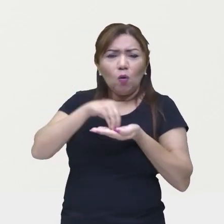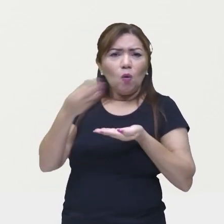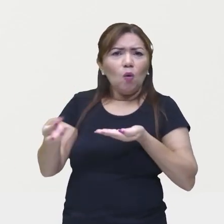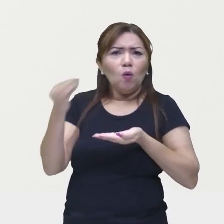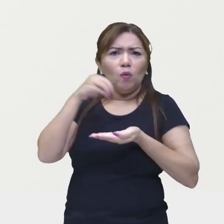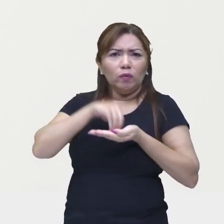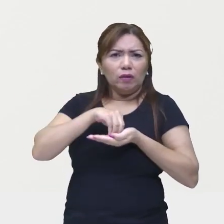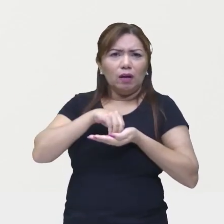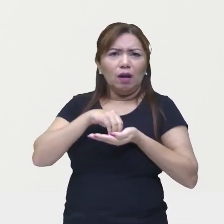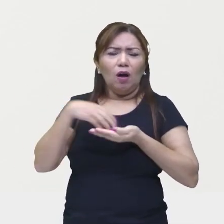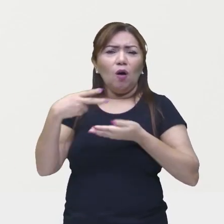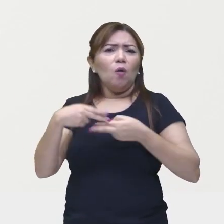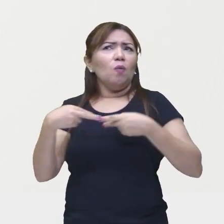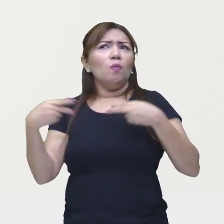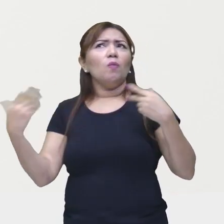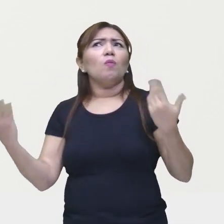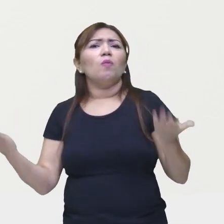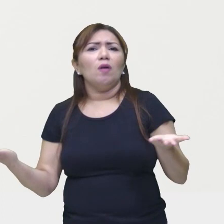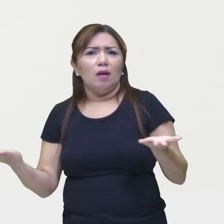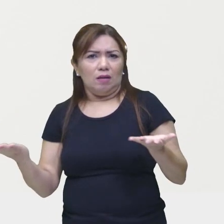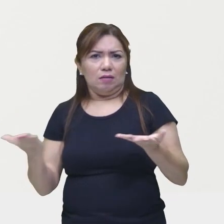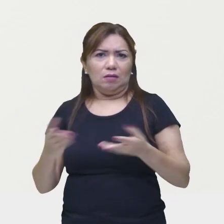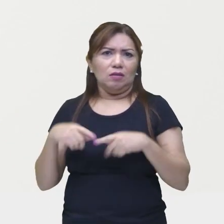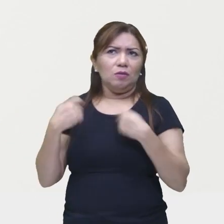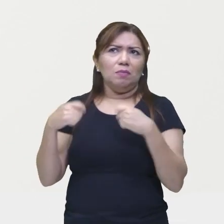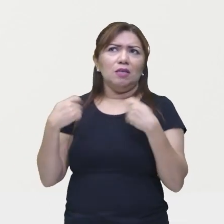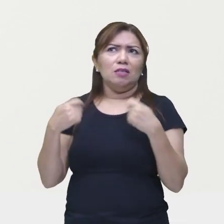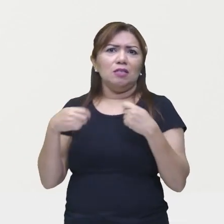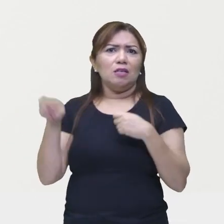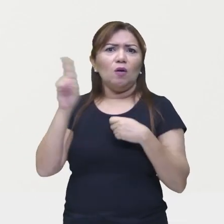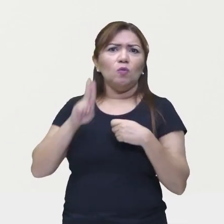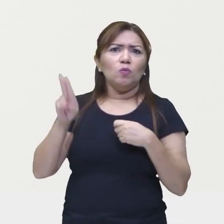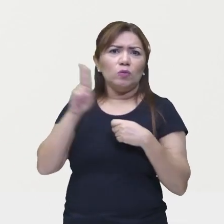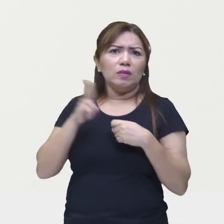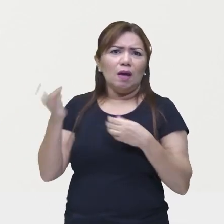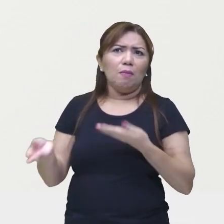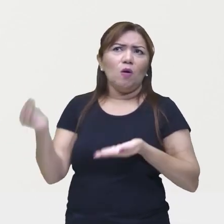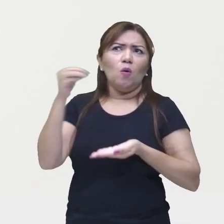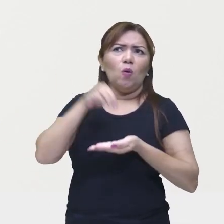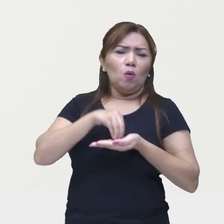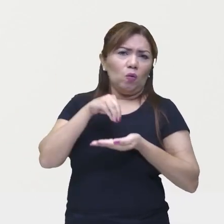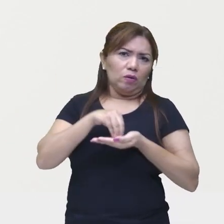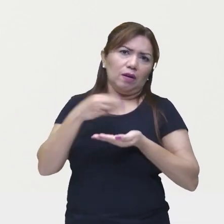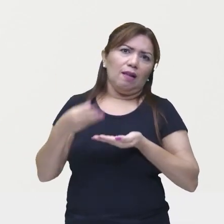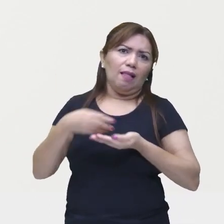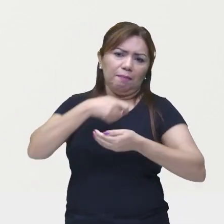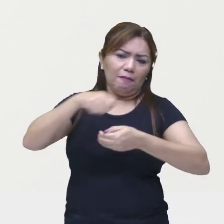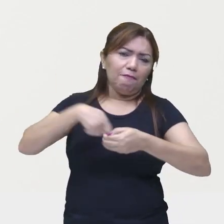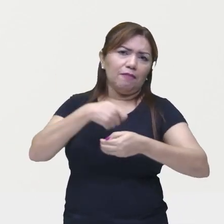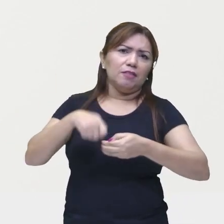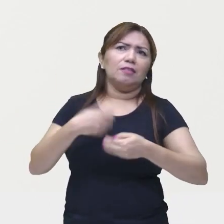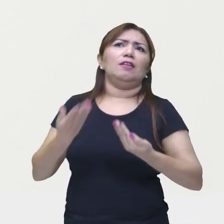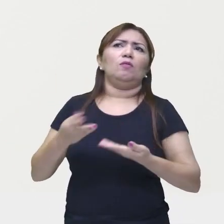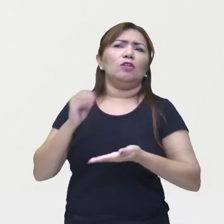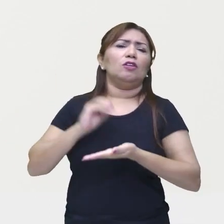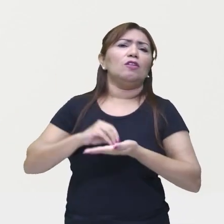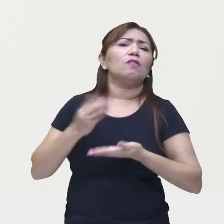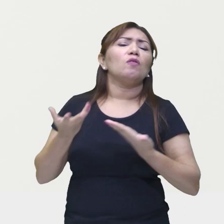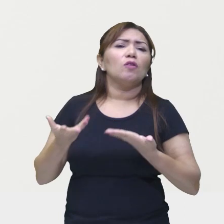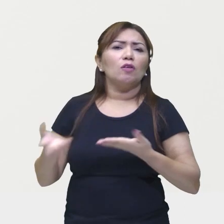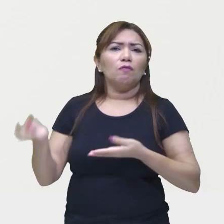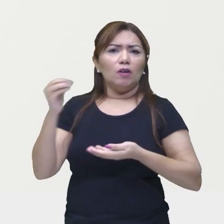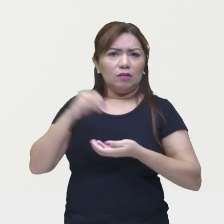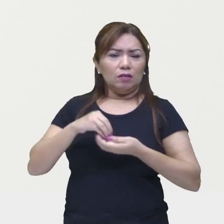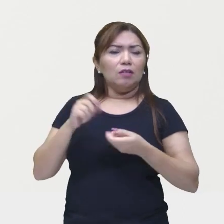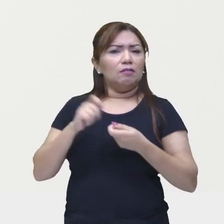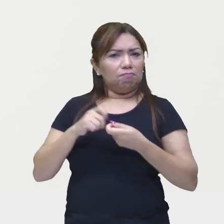gente quais são os ingredientes que nós vamos usar nessa receita. O que nós vamos precisar para poder